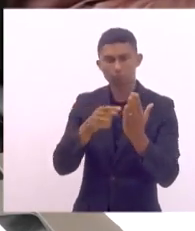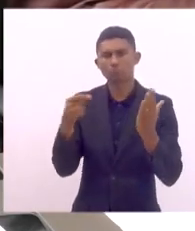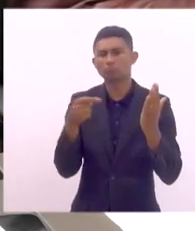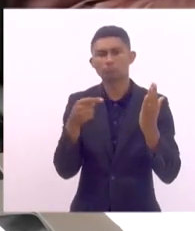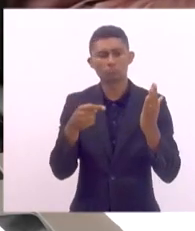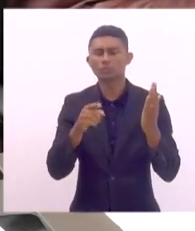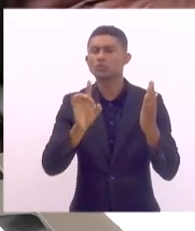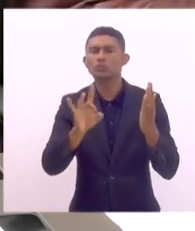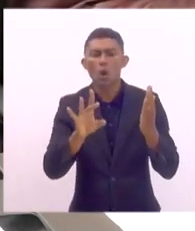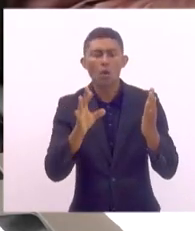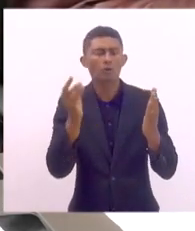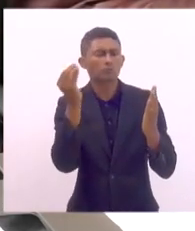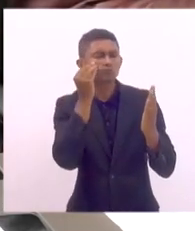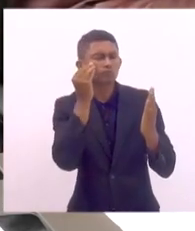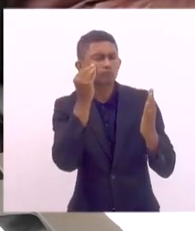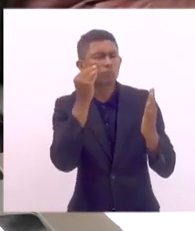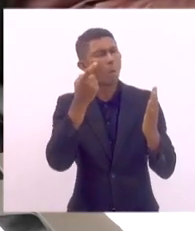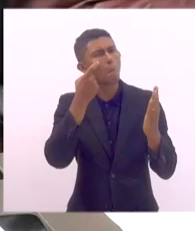simulou